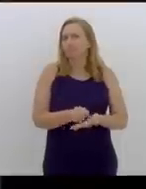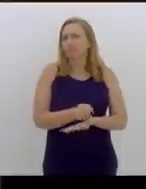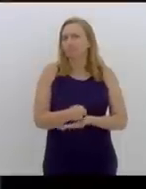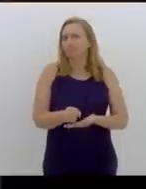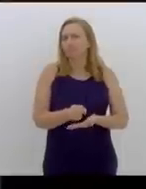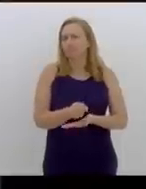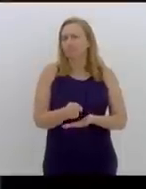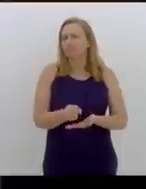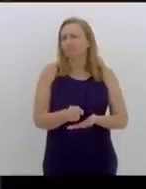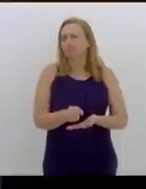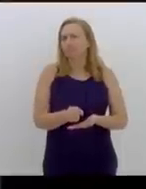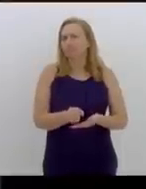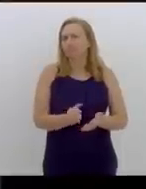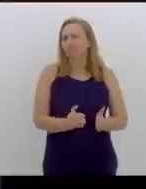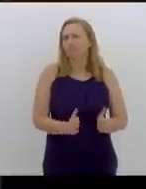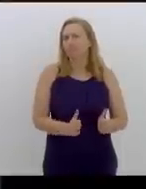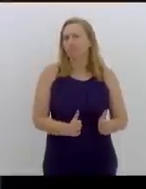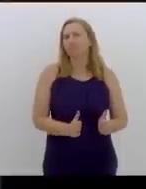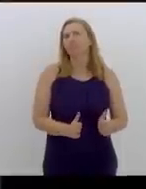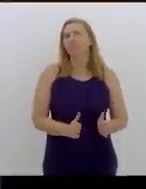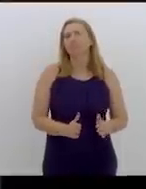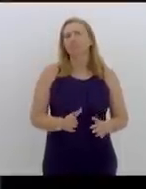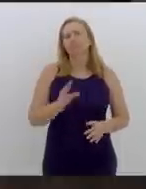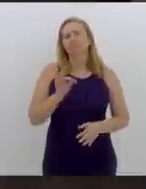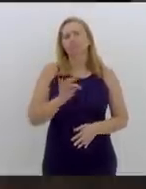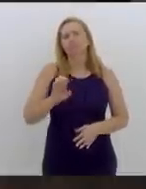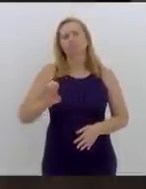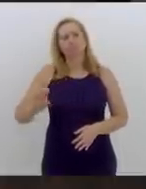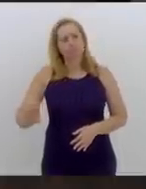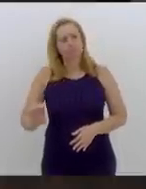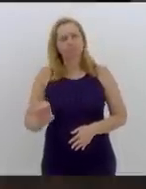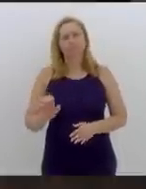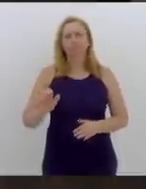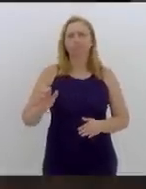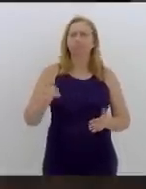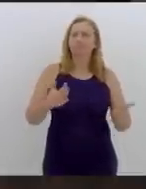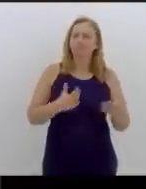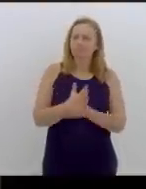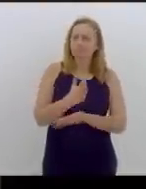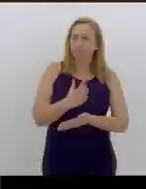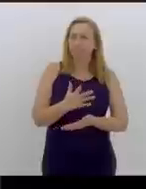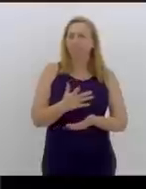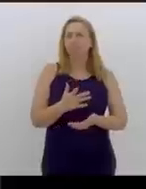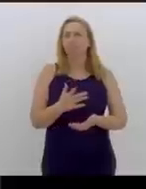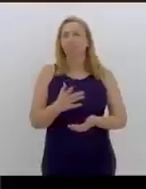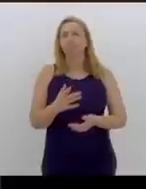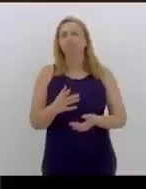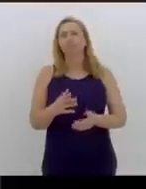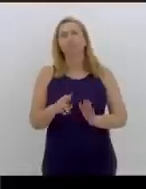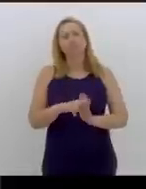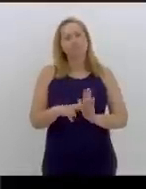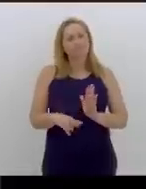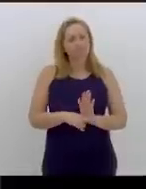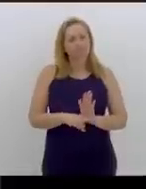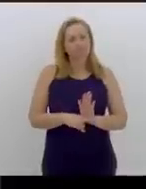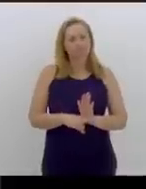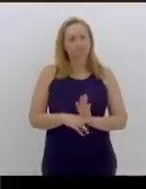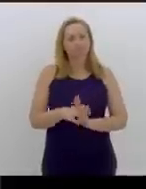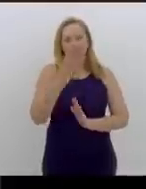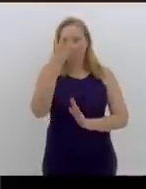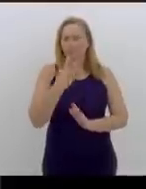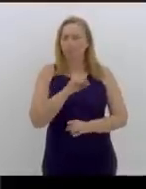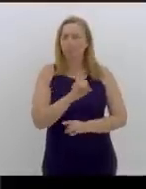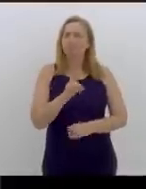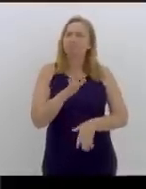o topo o TSE é o topo passou então o regime não é tão regime assim não é tão rígido assim Então depende de